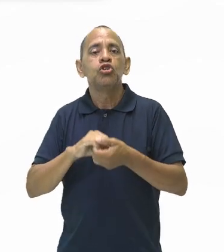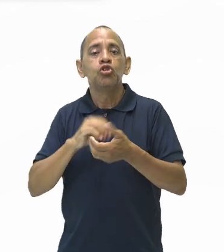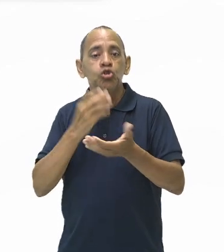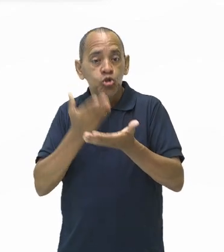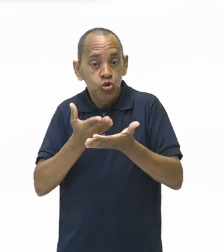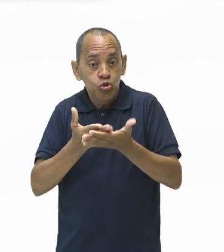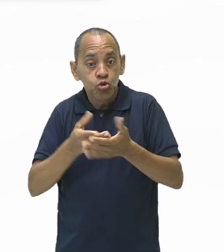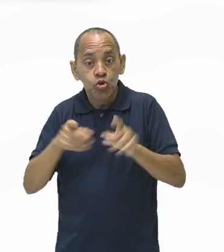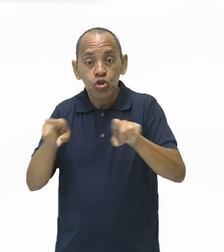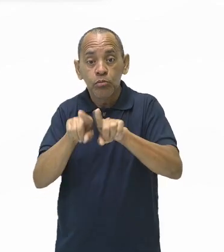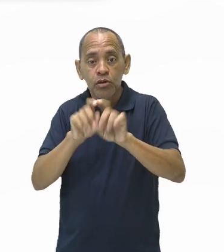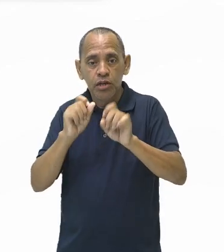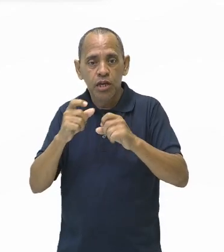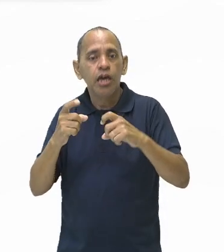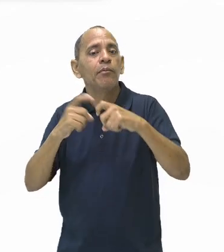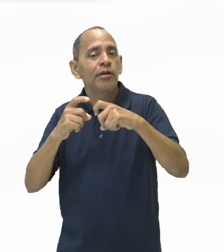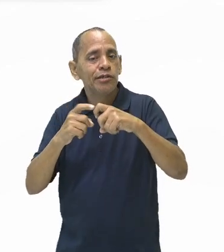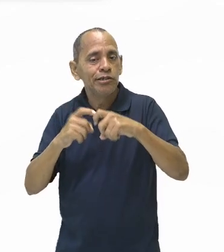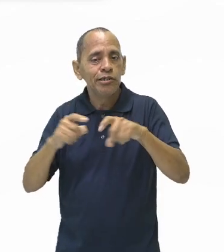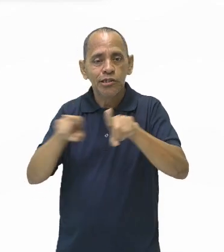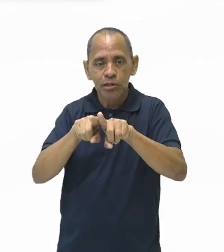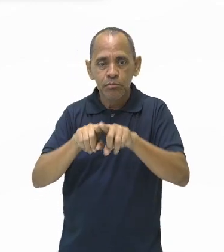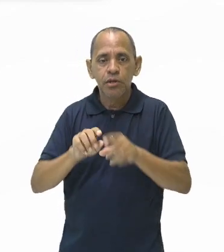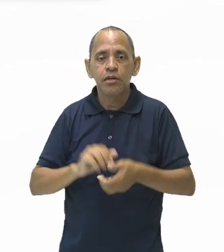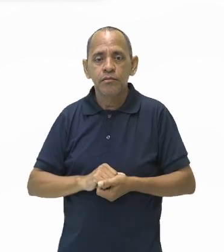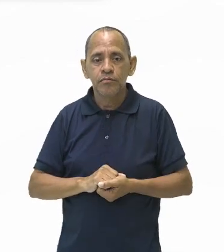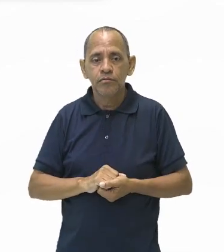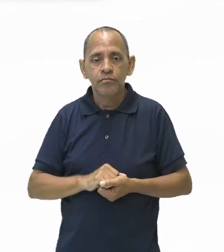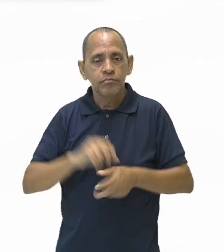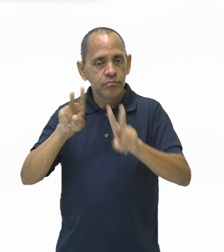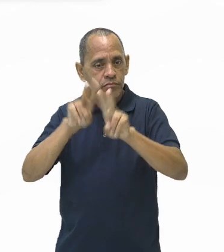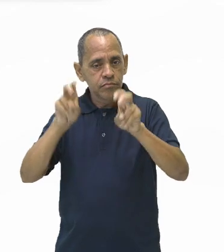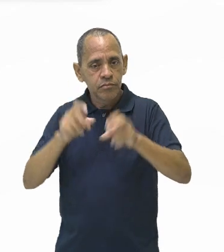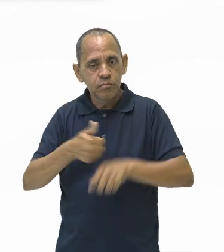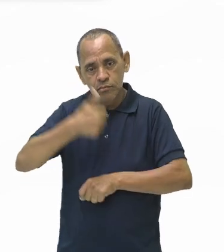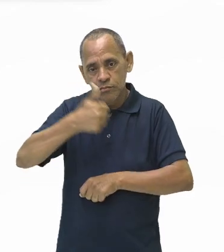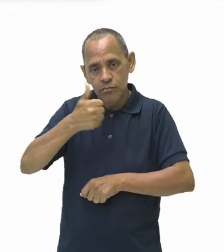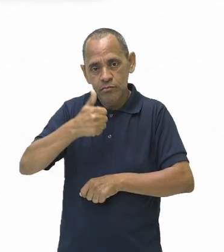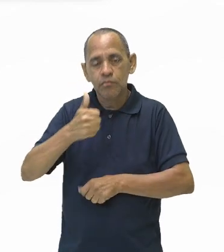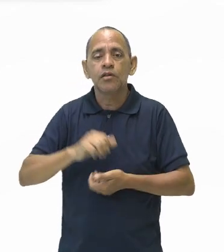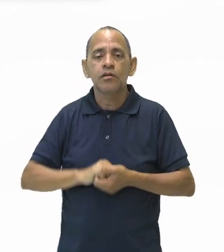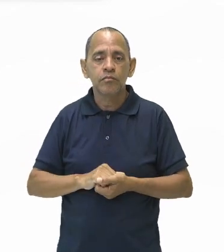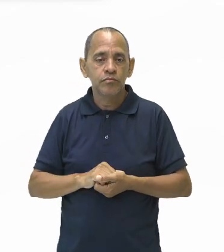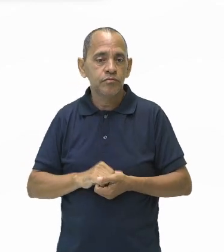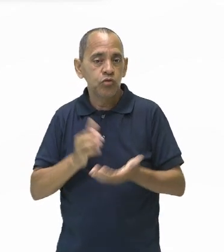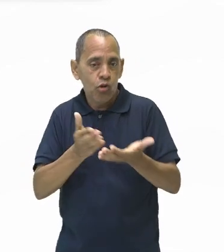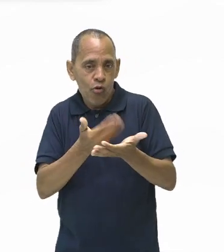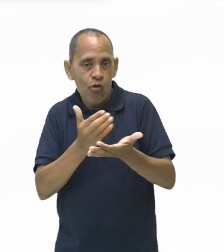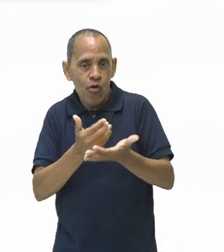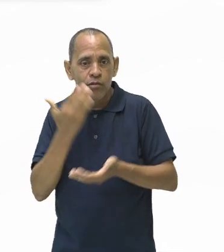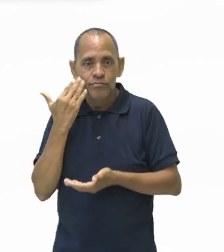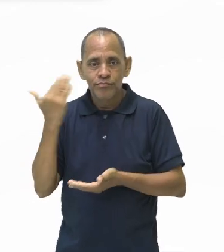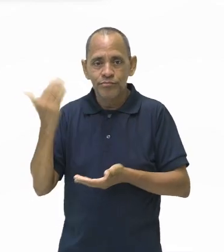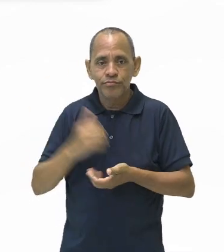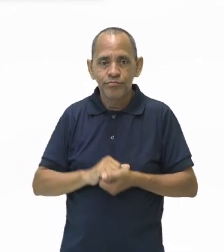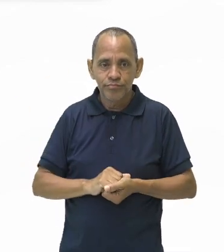principalmente os homens, né? Sempre teve essa questão do estudo. Seu primeiro livro de conto é Sagarana,